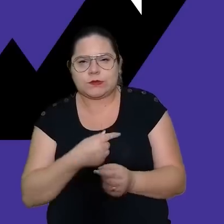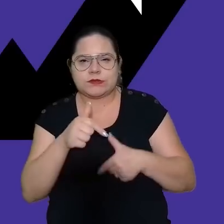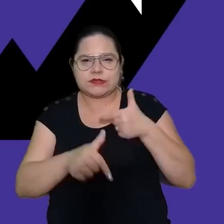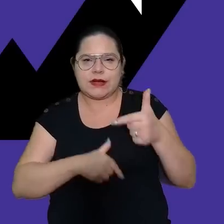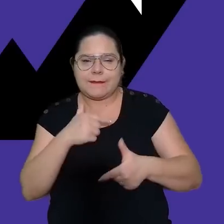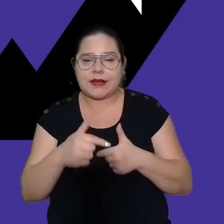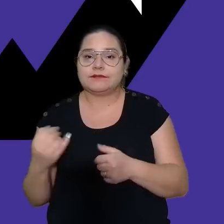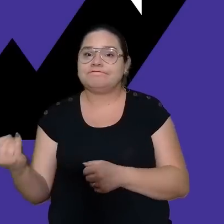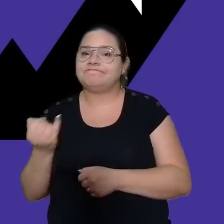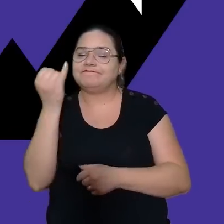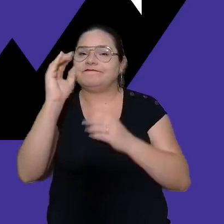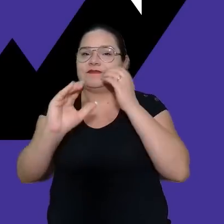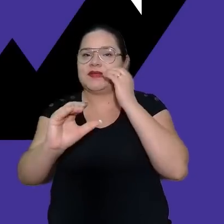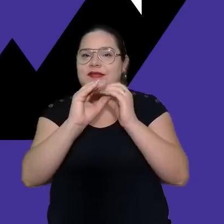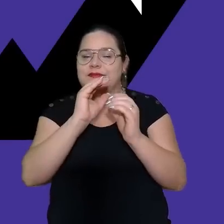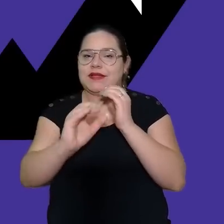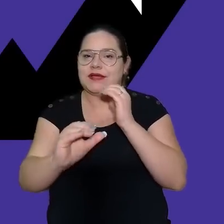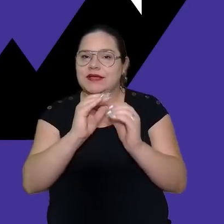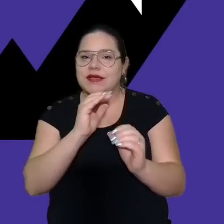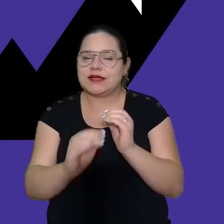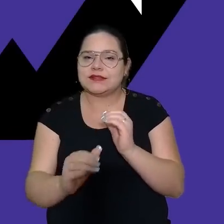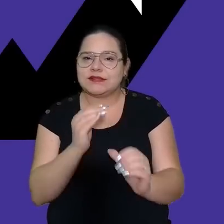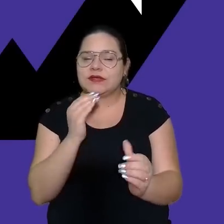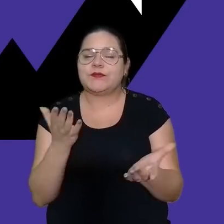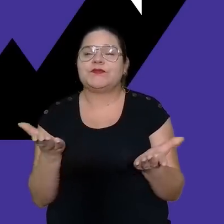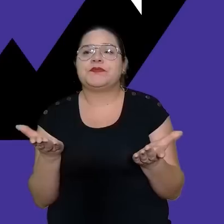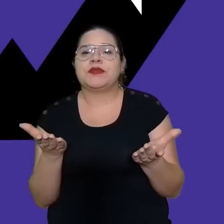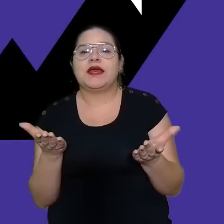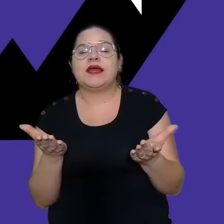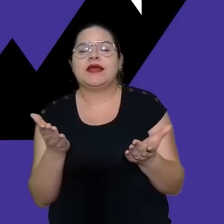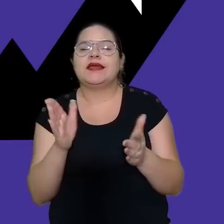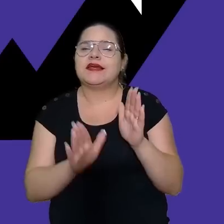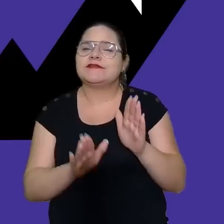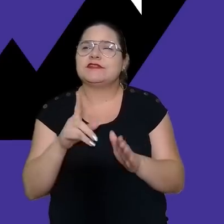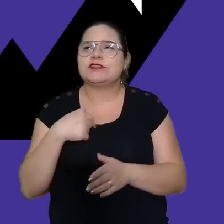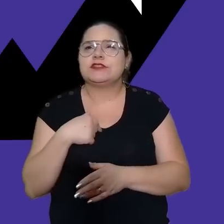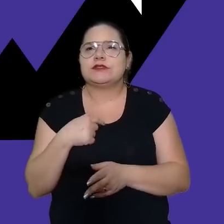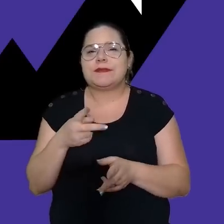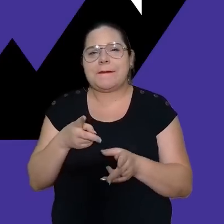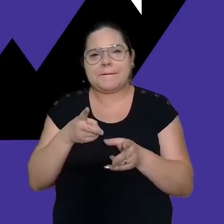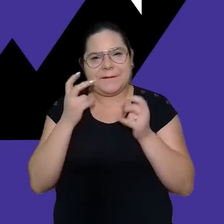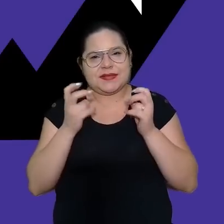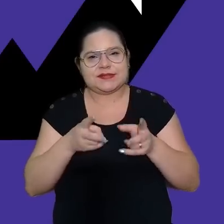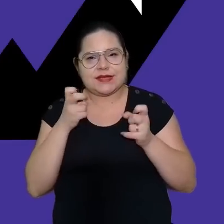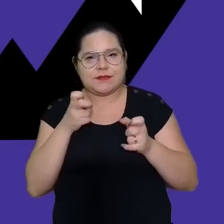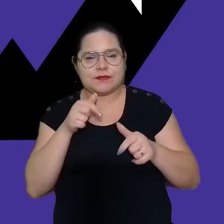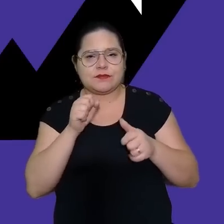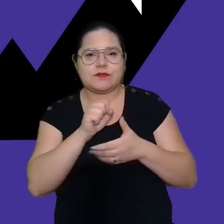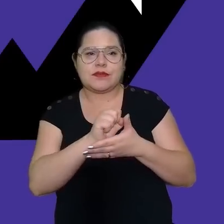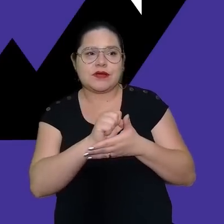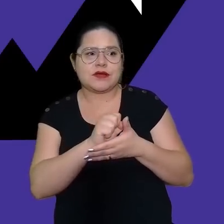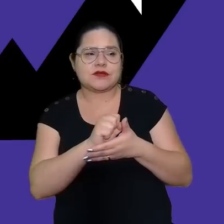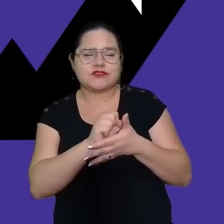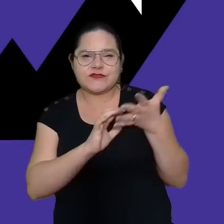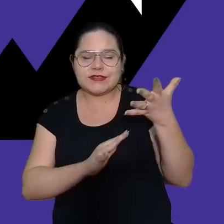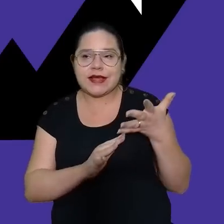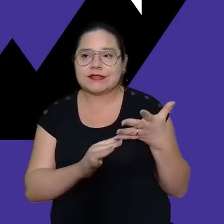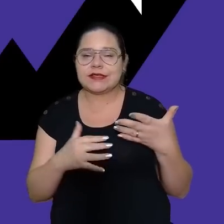pela em alguns momentos a gente nos vê com uma atividade extremamente nobre. E a gente vê uma